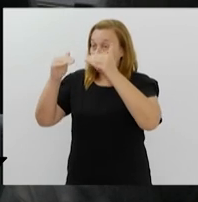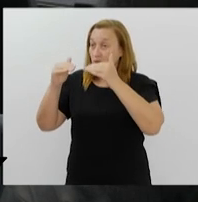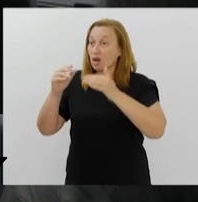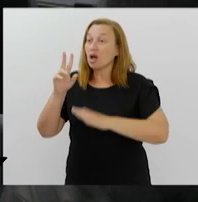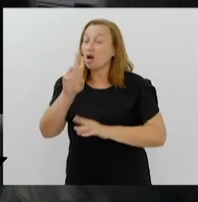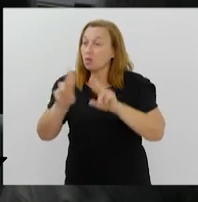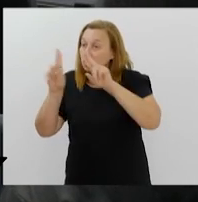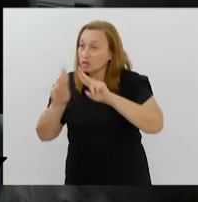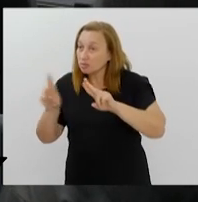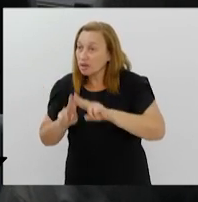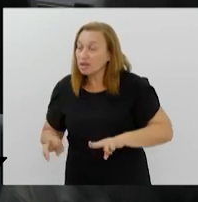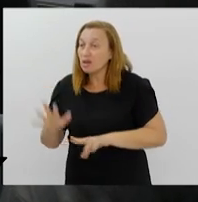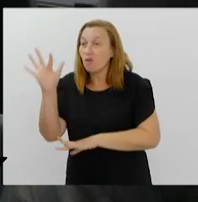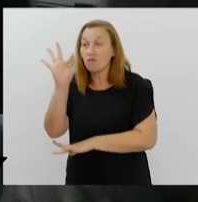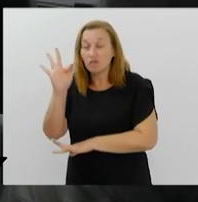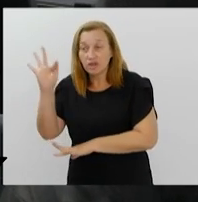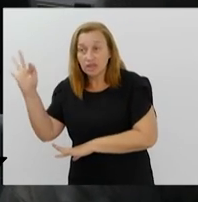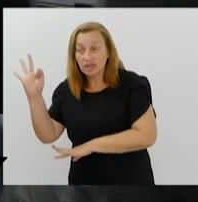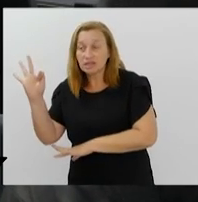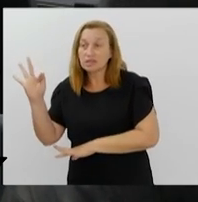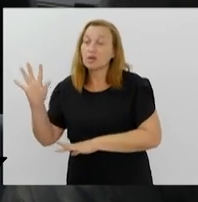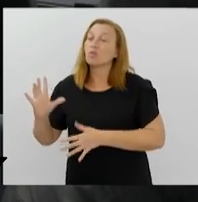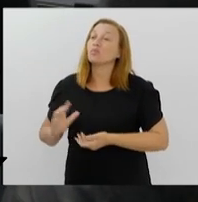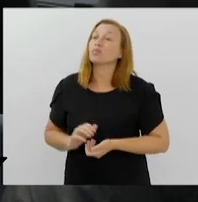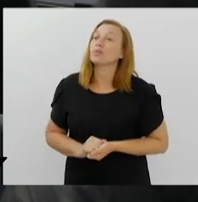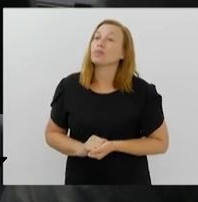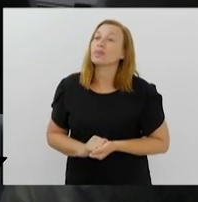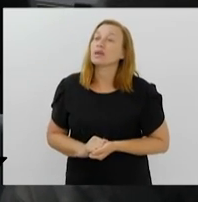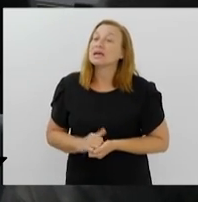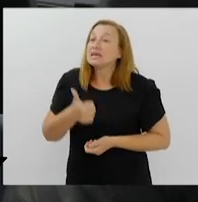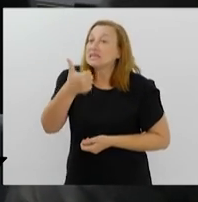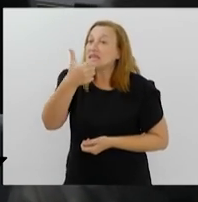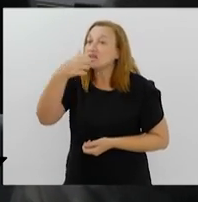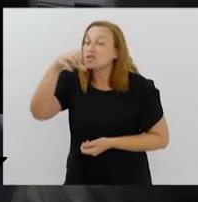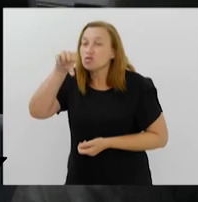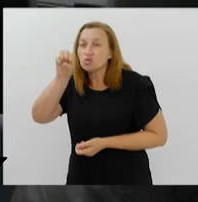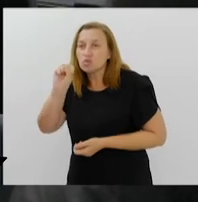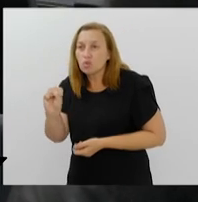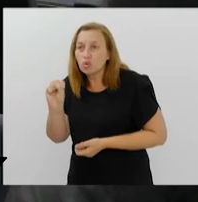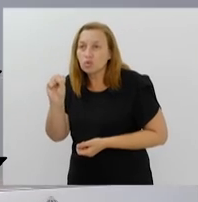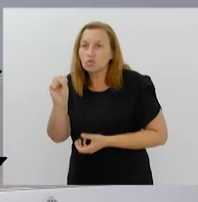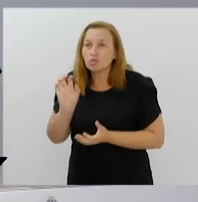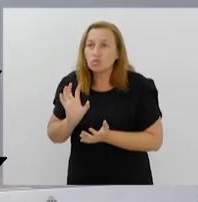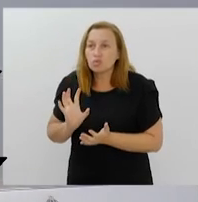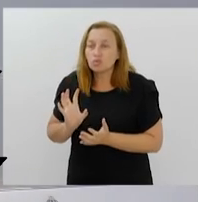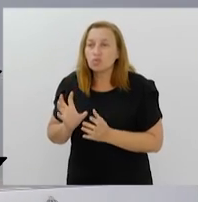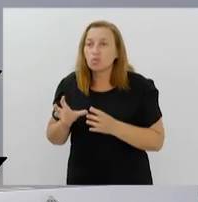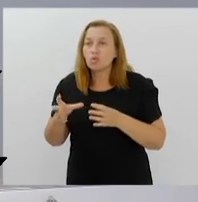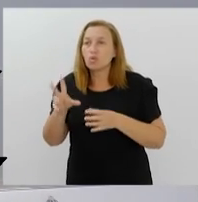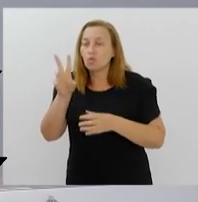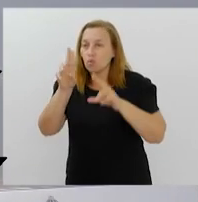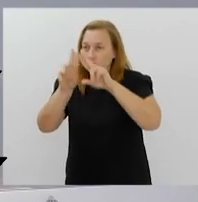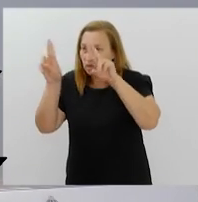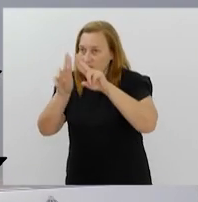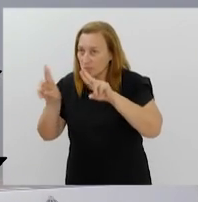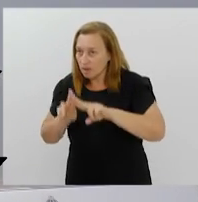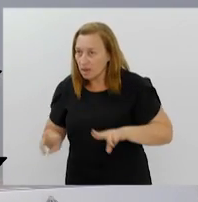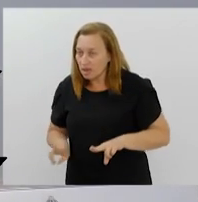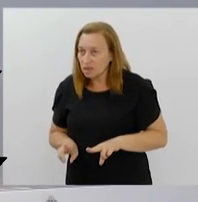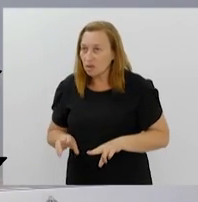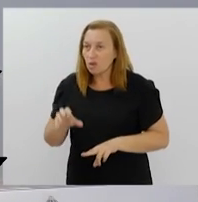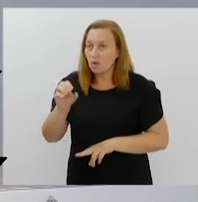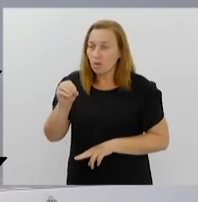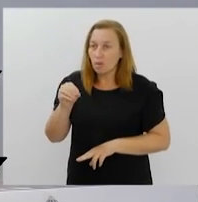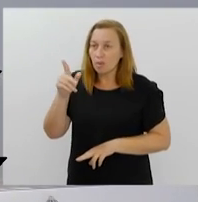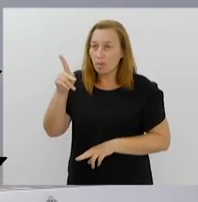ela é uma federação que congrega eh 18 Unimed singulares incluindo a Unimed Ferd operadora